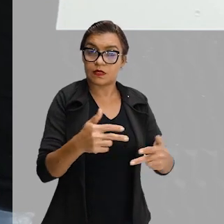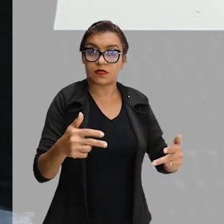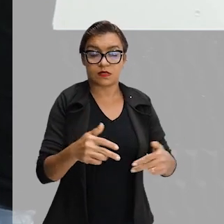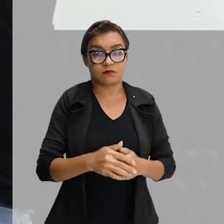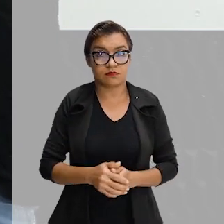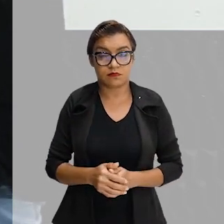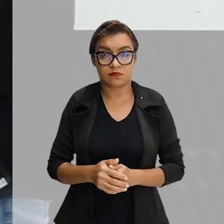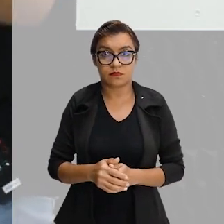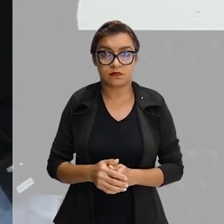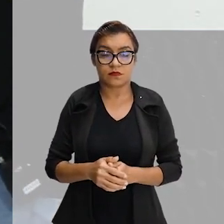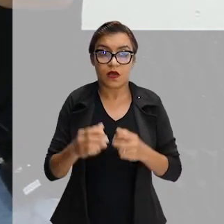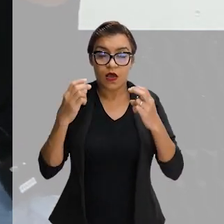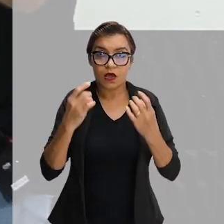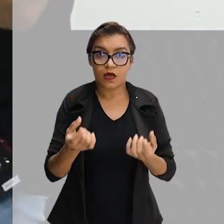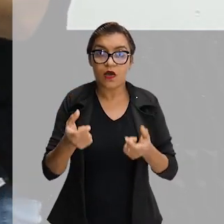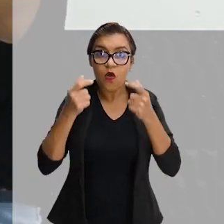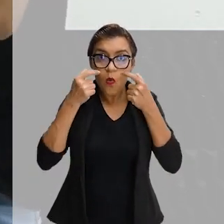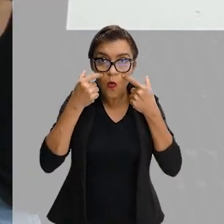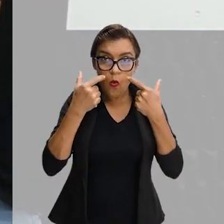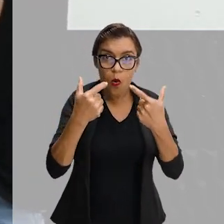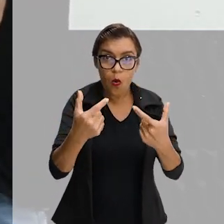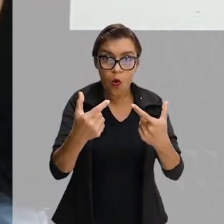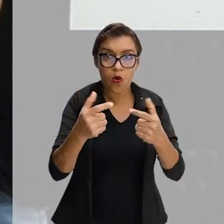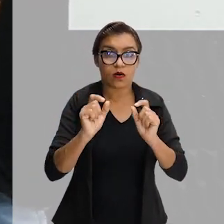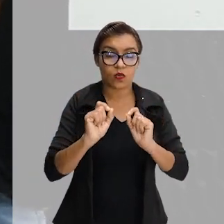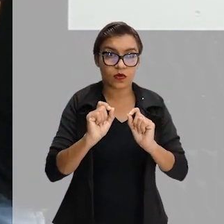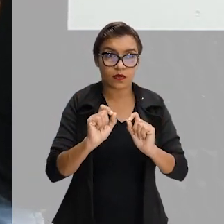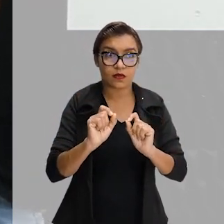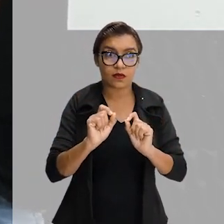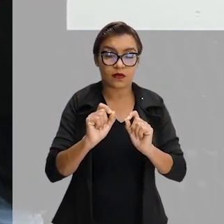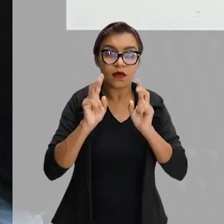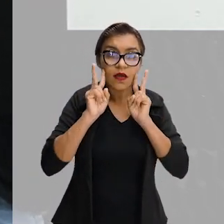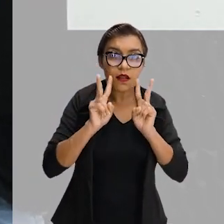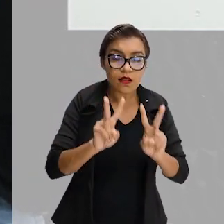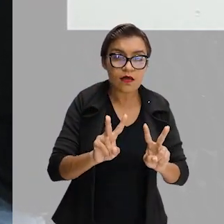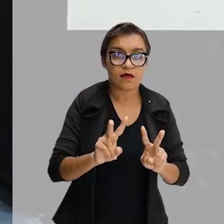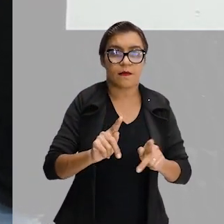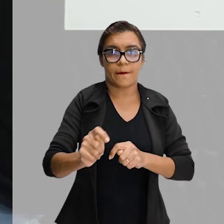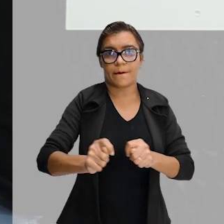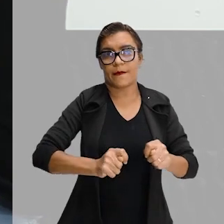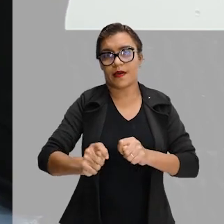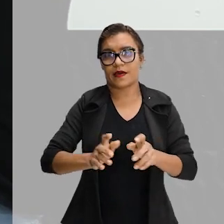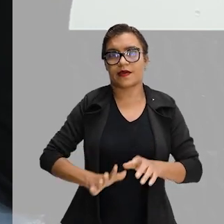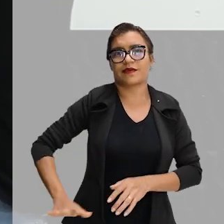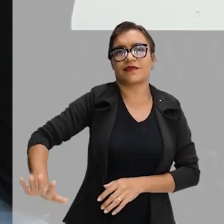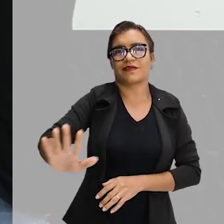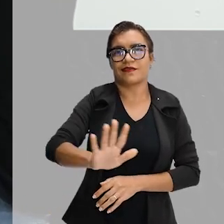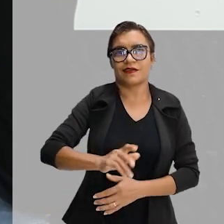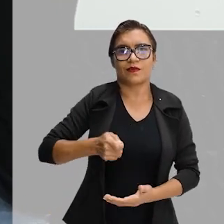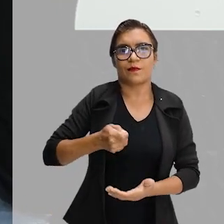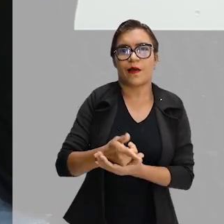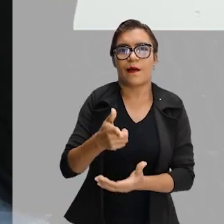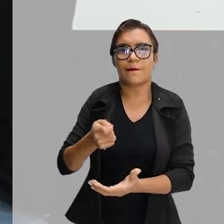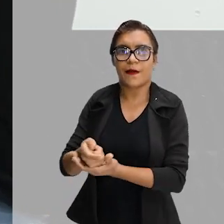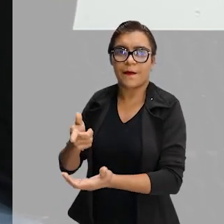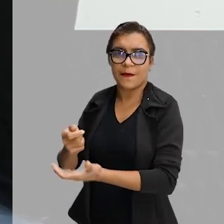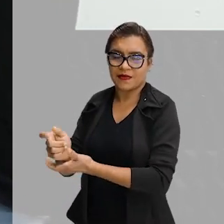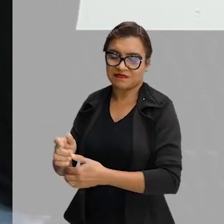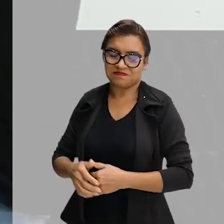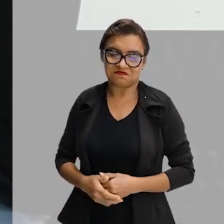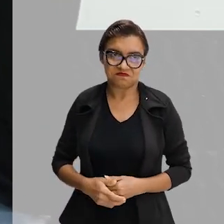de olho naquilo que é mais importante para o investidor, o amplo mercado consumidor. Olha